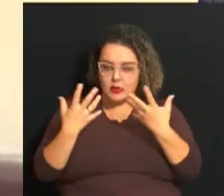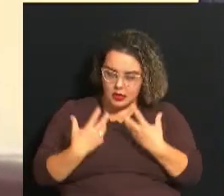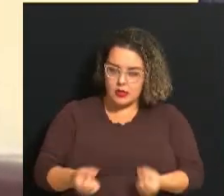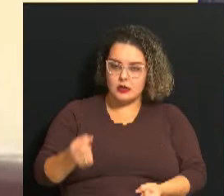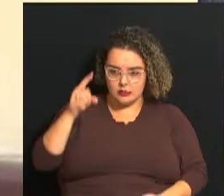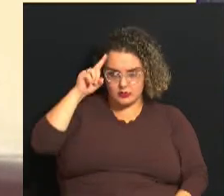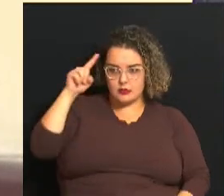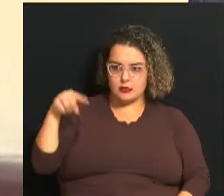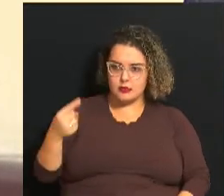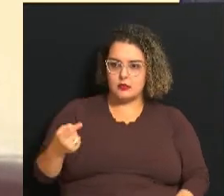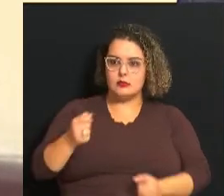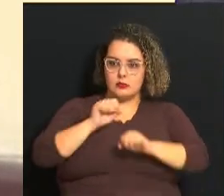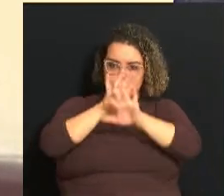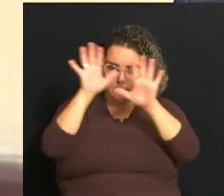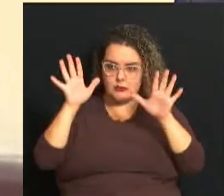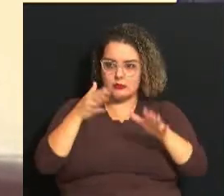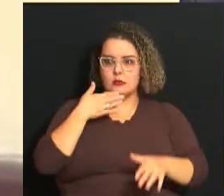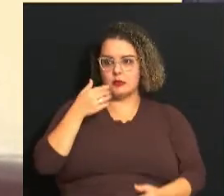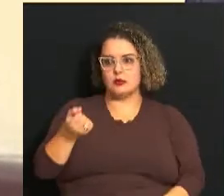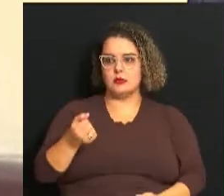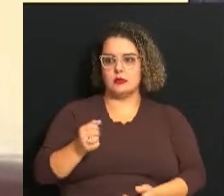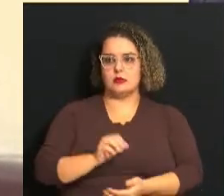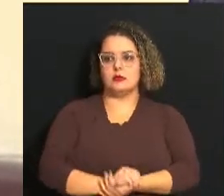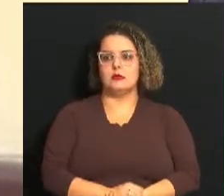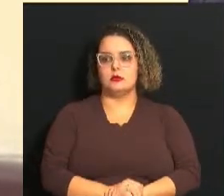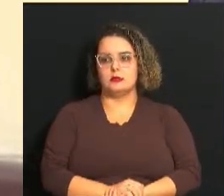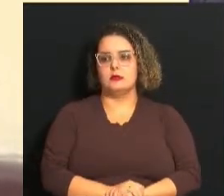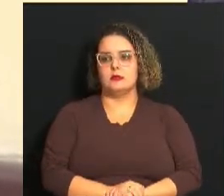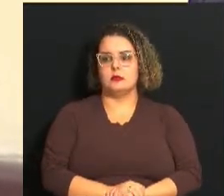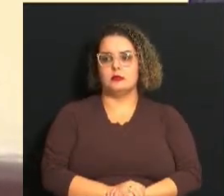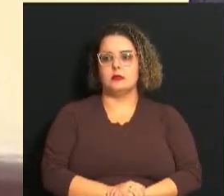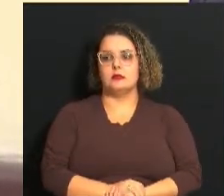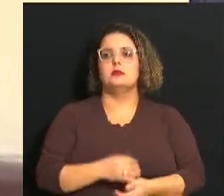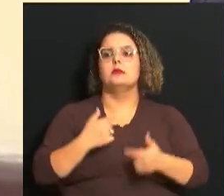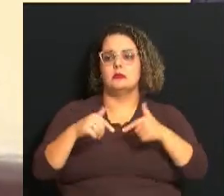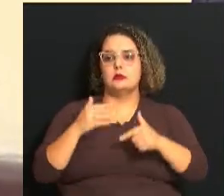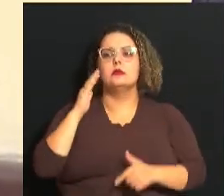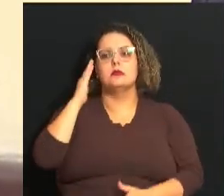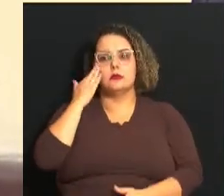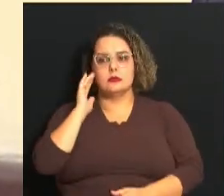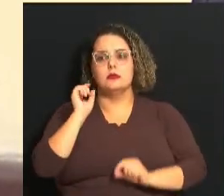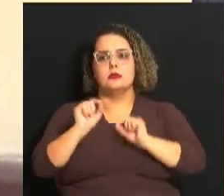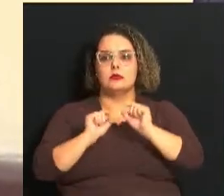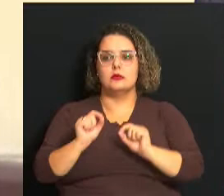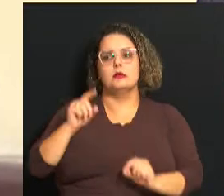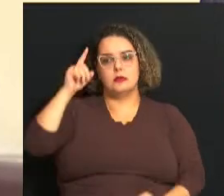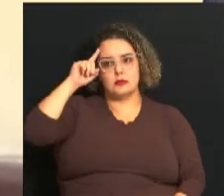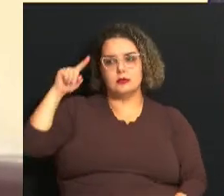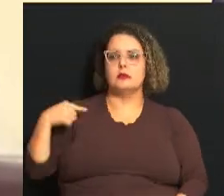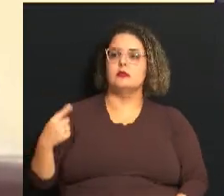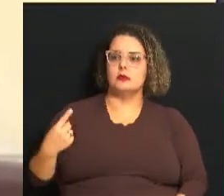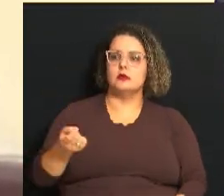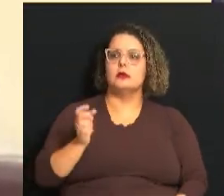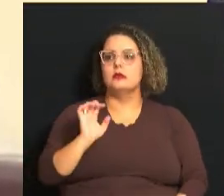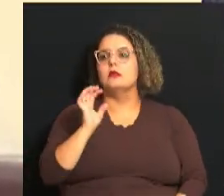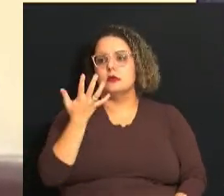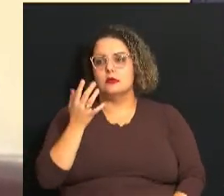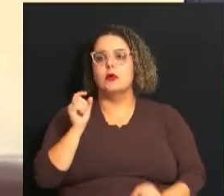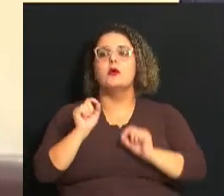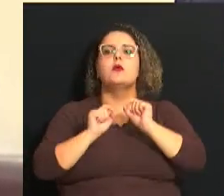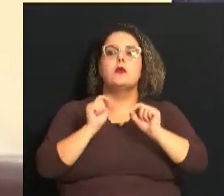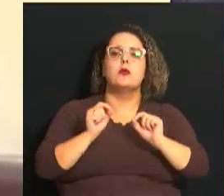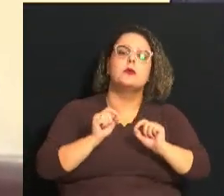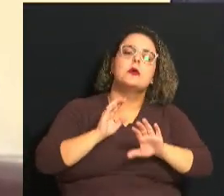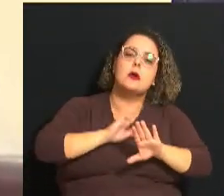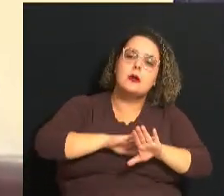dia para tentar ilustrar melhor mas vou dar um apanhado aqui para trabalhador Entender concretamente no seu dia a dia como funciona então o que seria uma prática